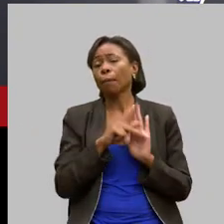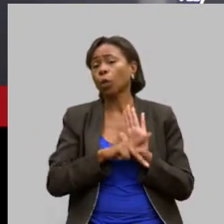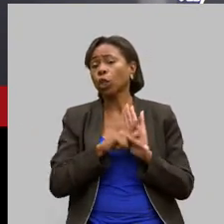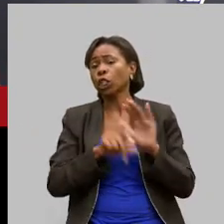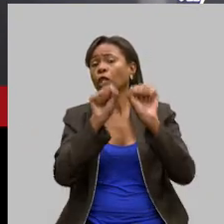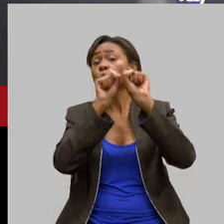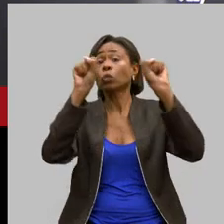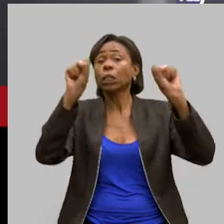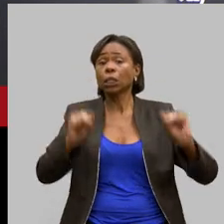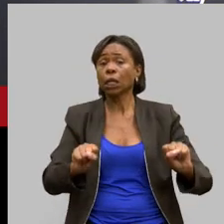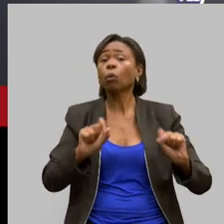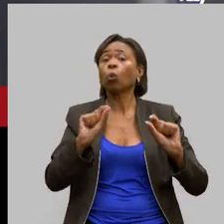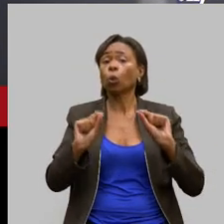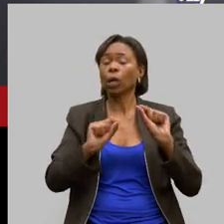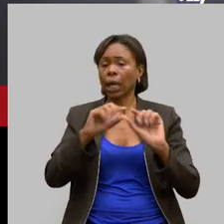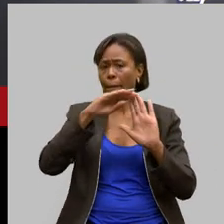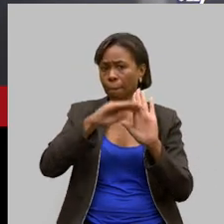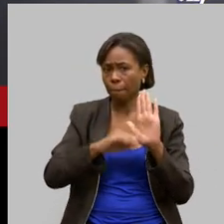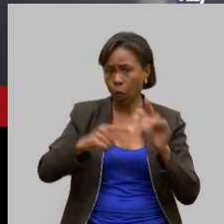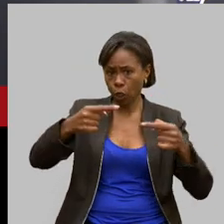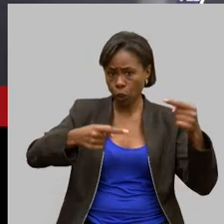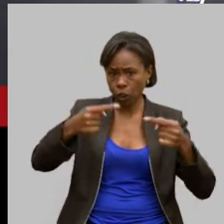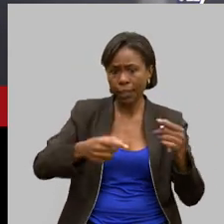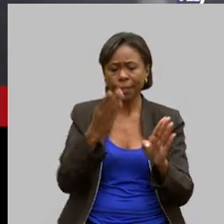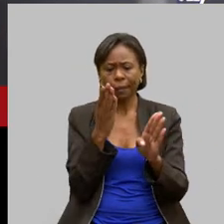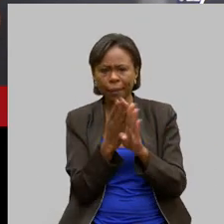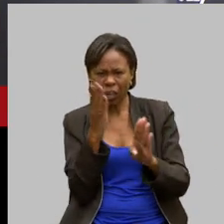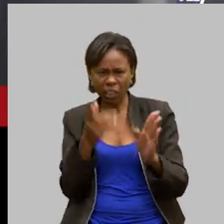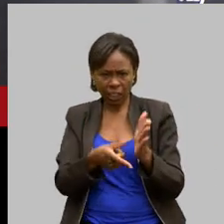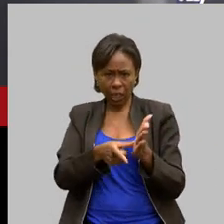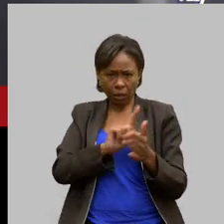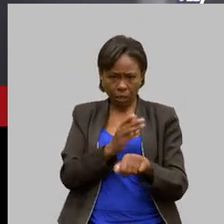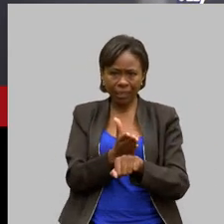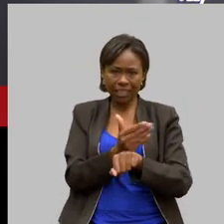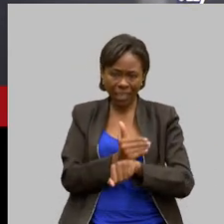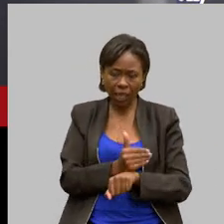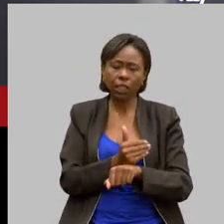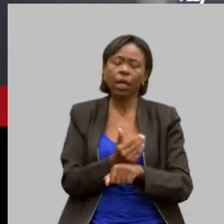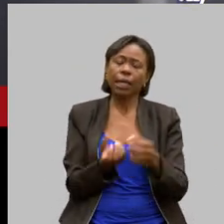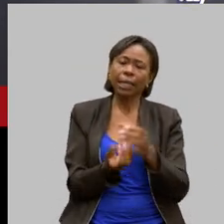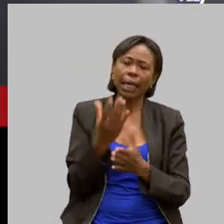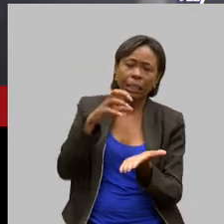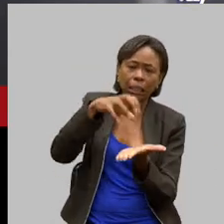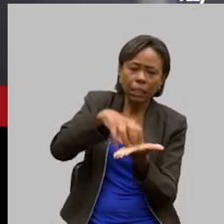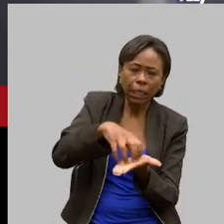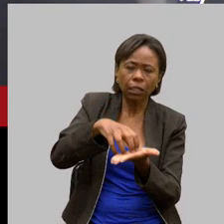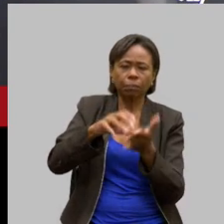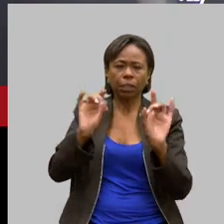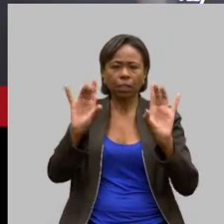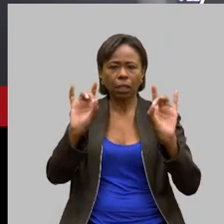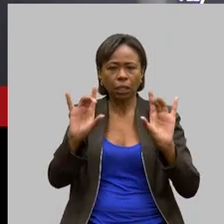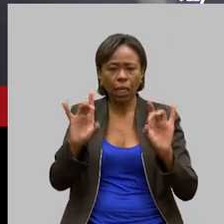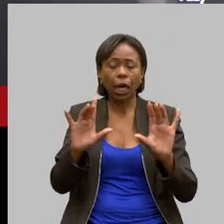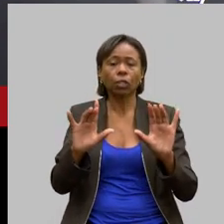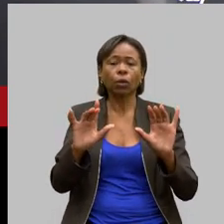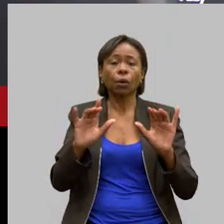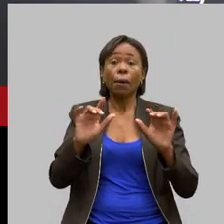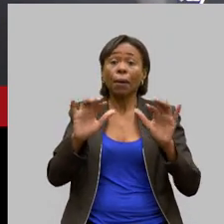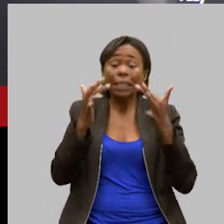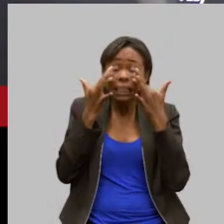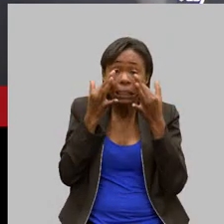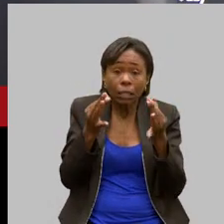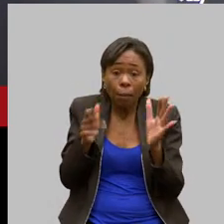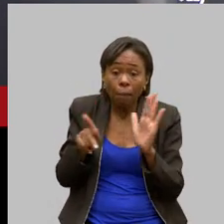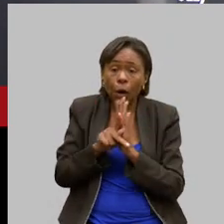sistema são essas políticas diagnóstico precoce criação de cientos especializados atenção prioritária no SUS